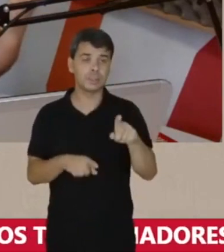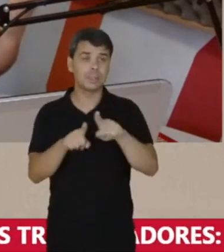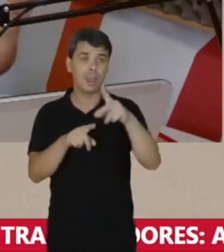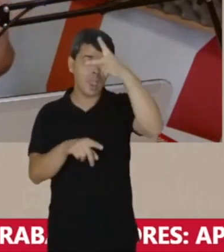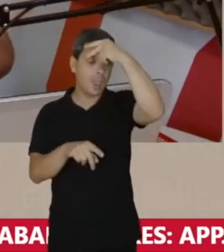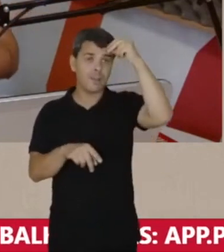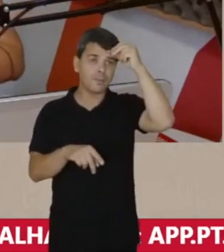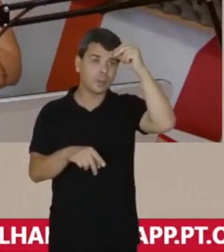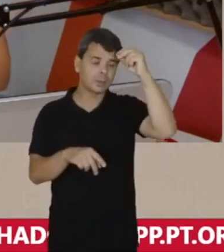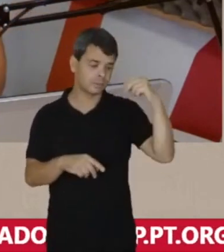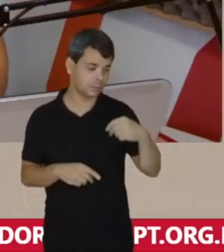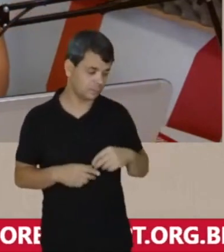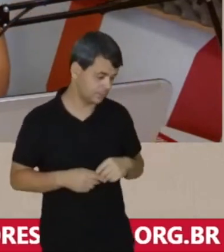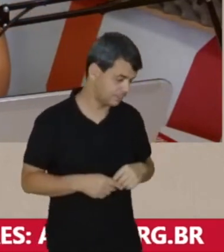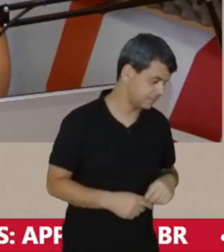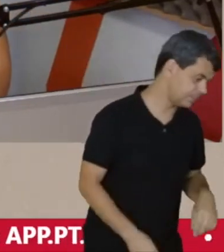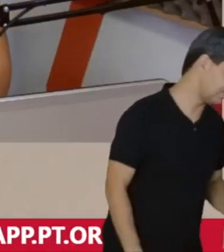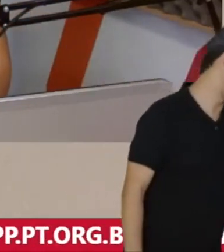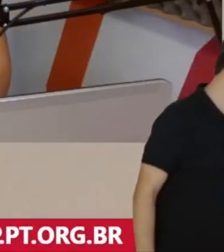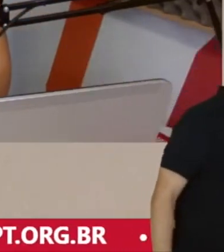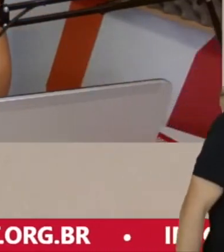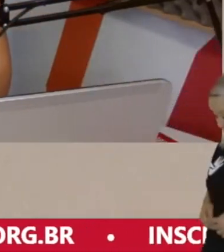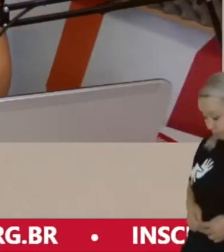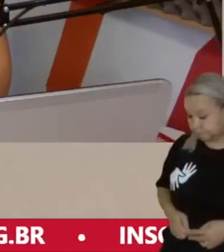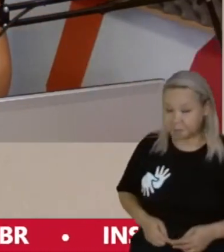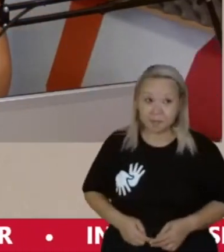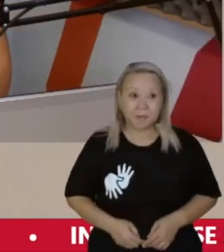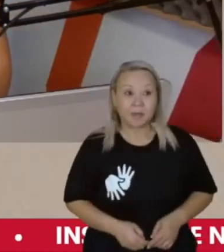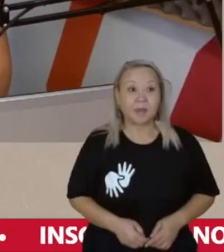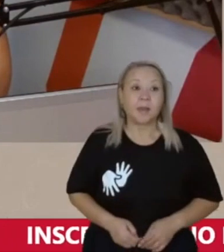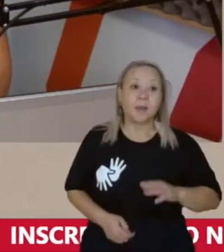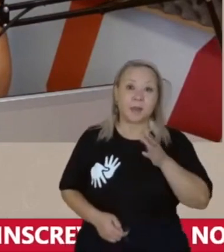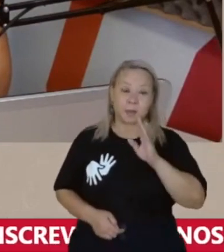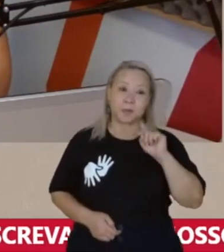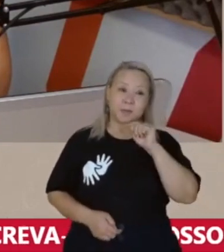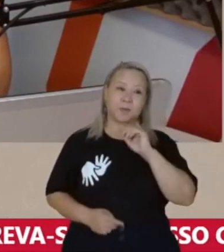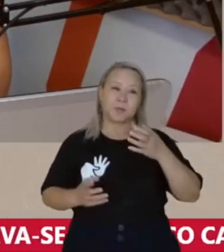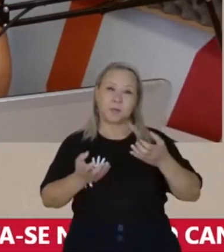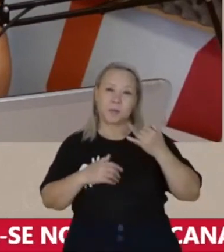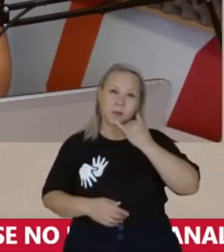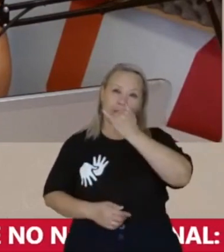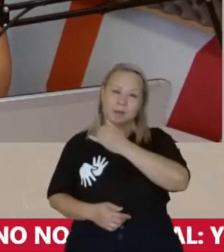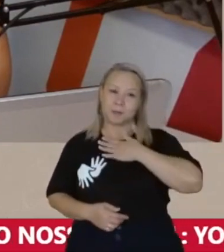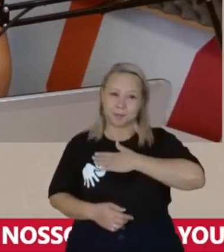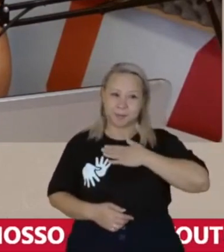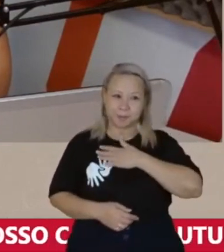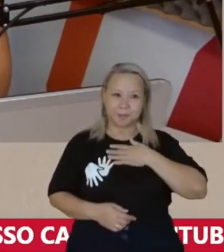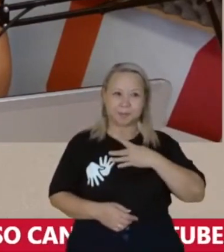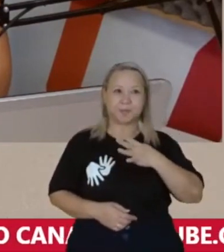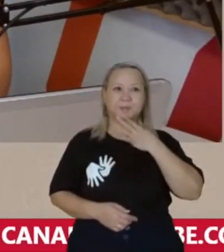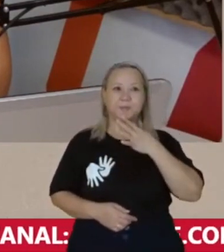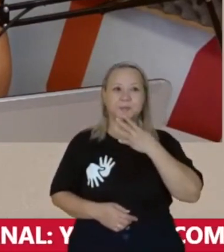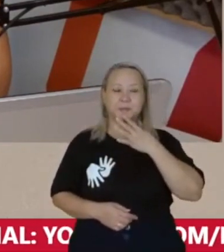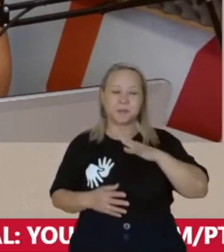Juiz de Fora, que vai conversar com a gente daqui a pouquinho. Então eu vou ter que me despedir de você, mas eu quero te dizer que foi um prazer te conhecer e